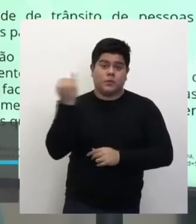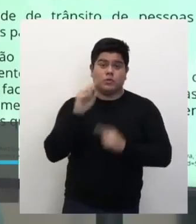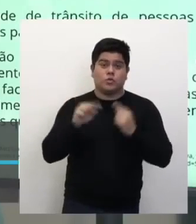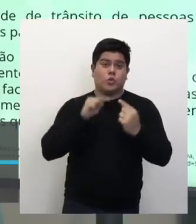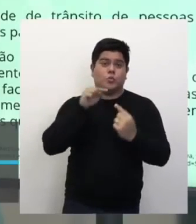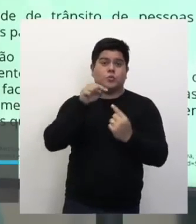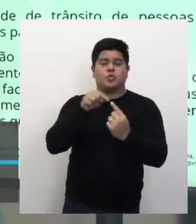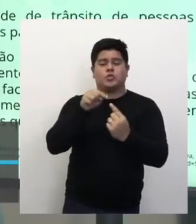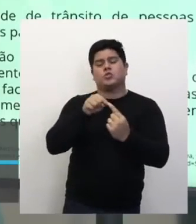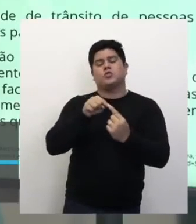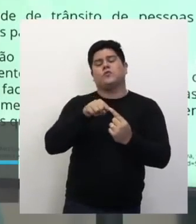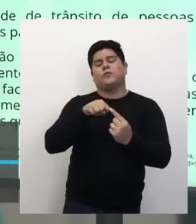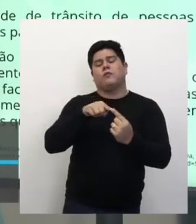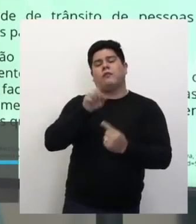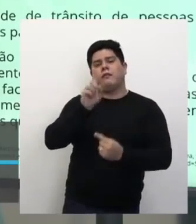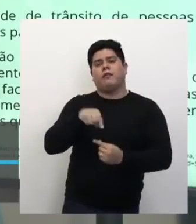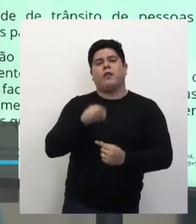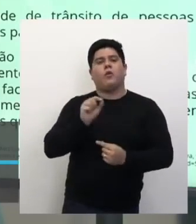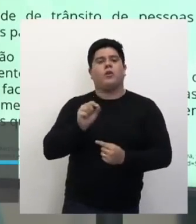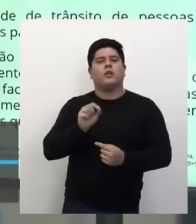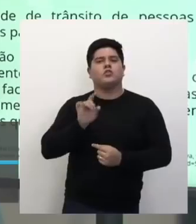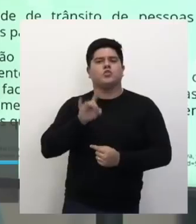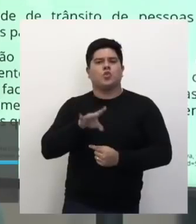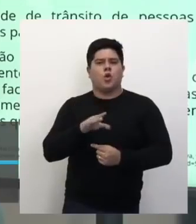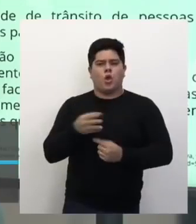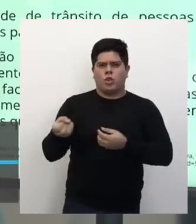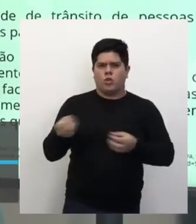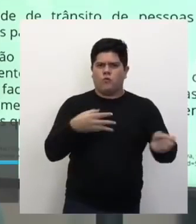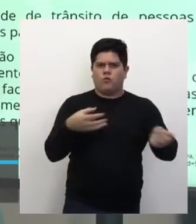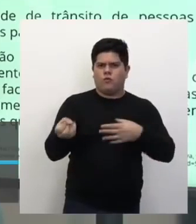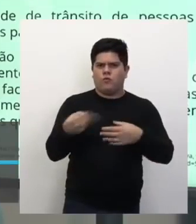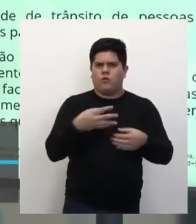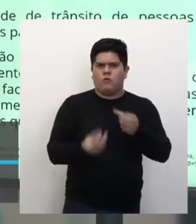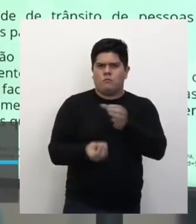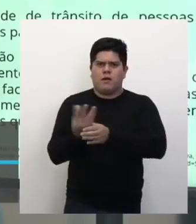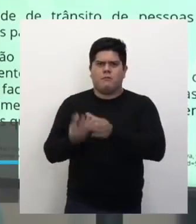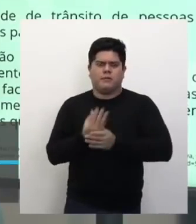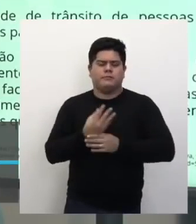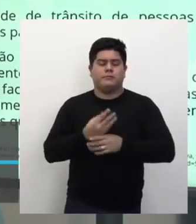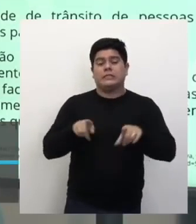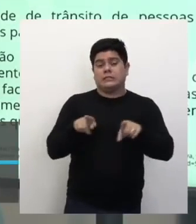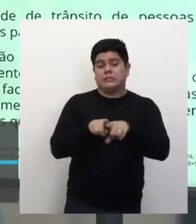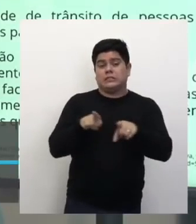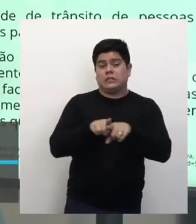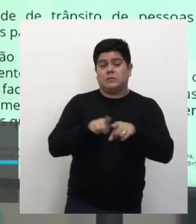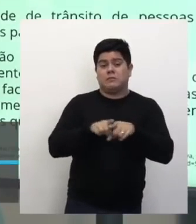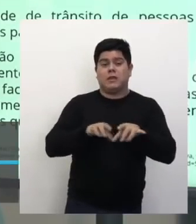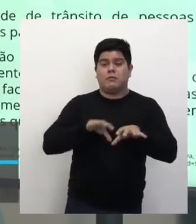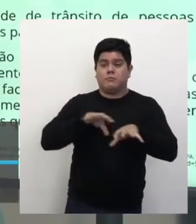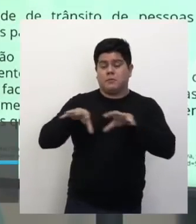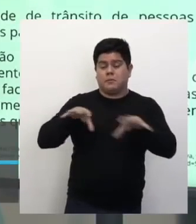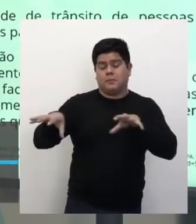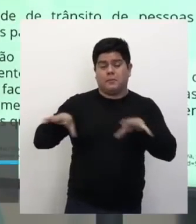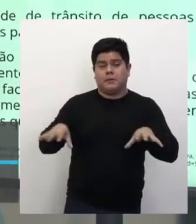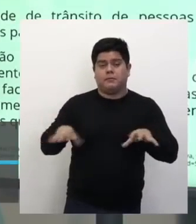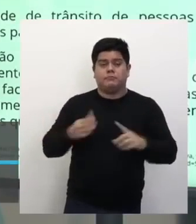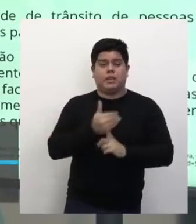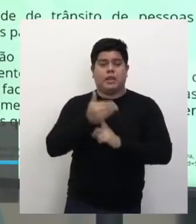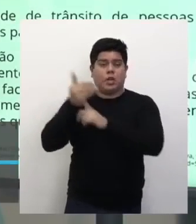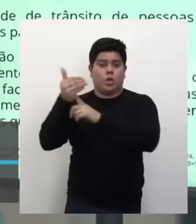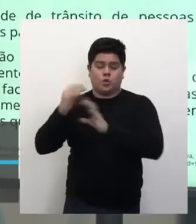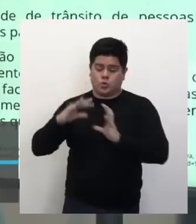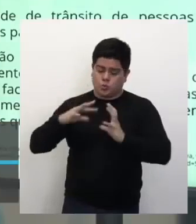ODS 9, dessa questão de não só inovar, como também distribuir essas questões aí de inovação tecnológica